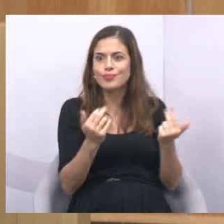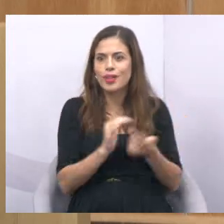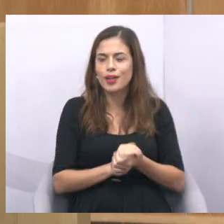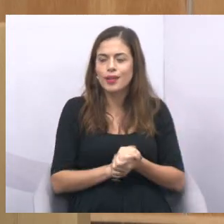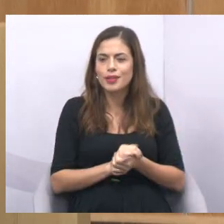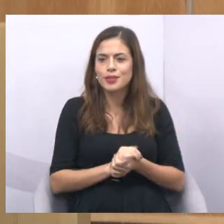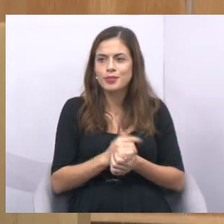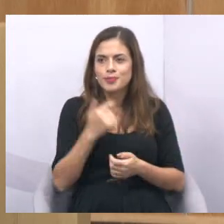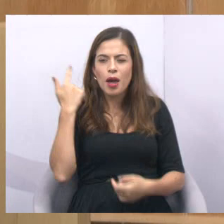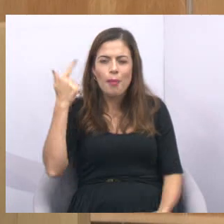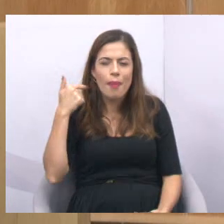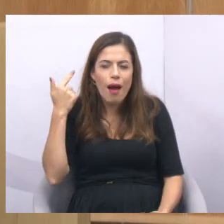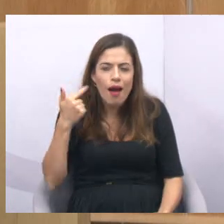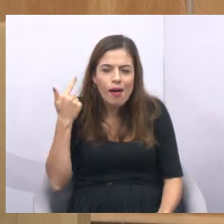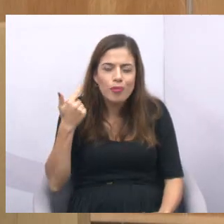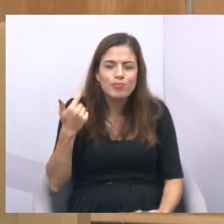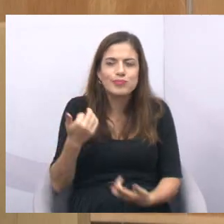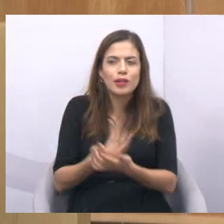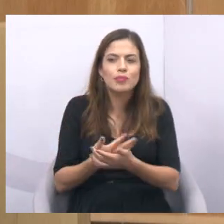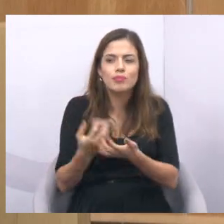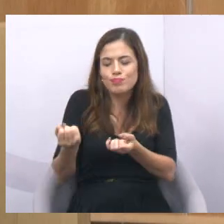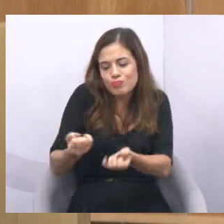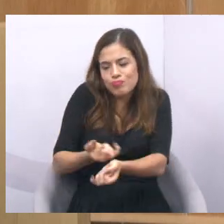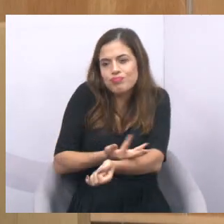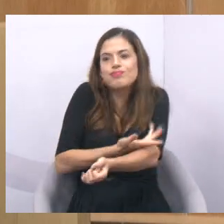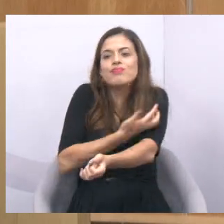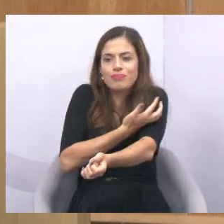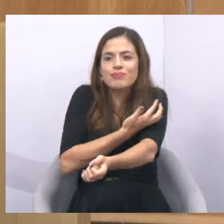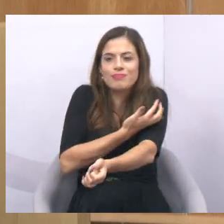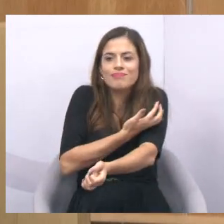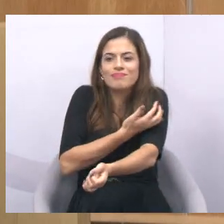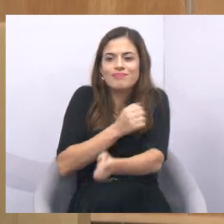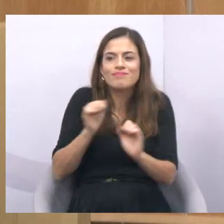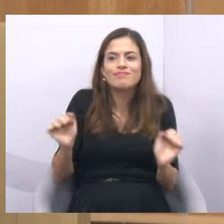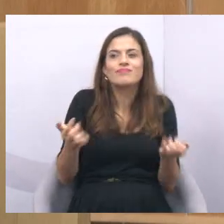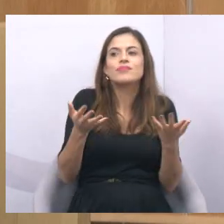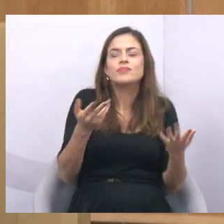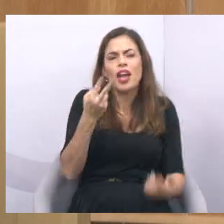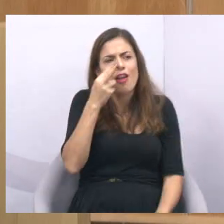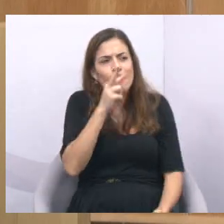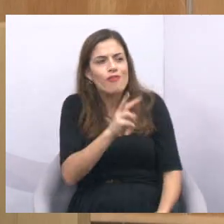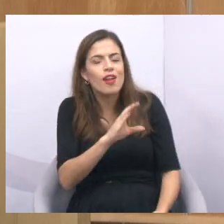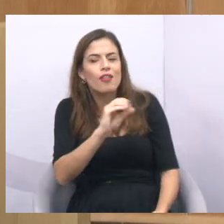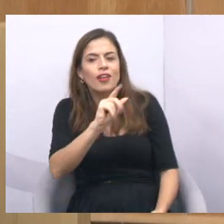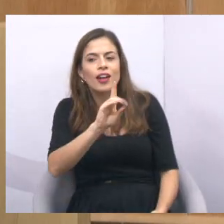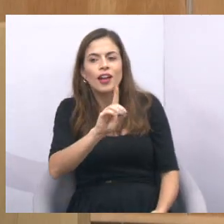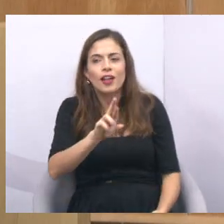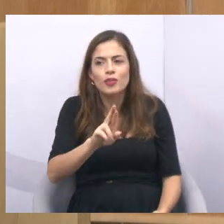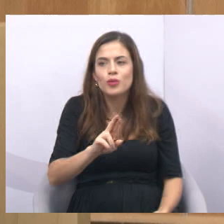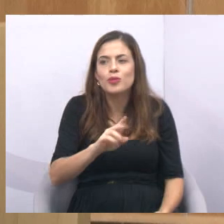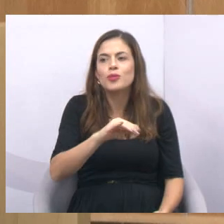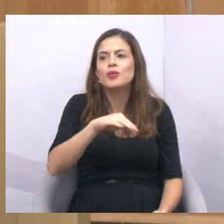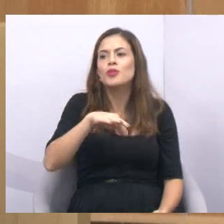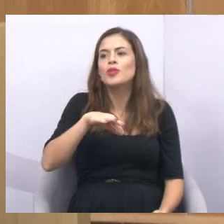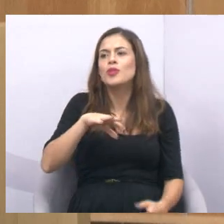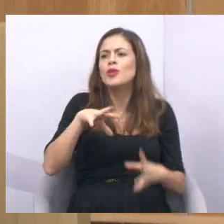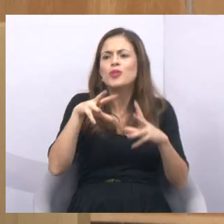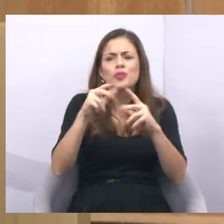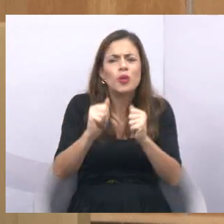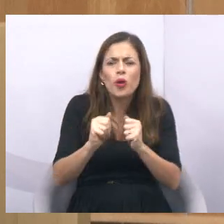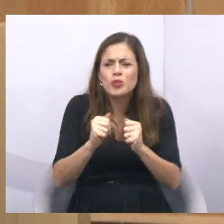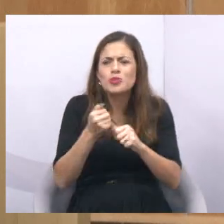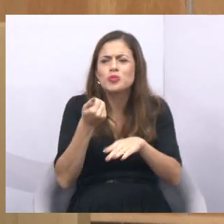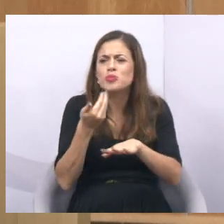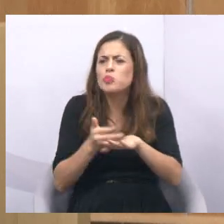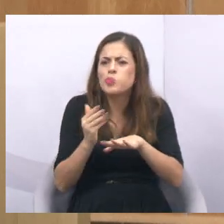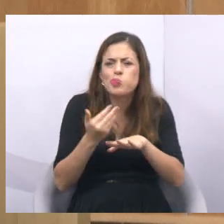é que induziu, me inspirou a treinar, porque eu via o Cadum, o Israel, o Mauri, tudo jogando